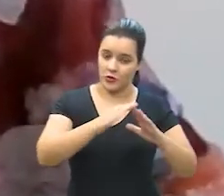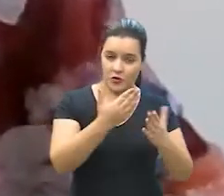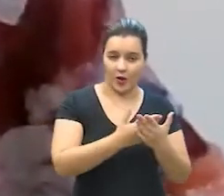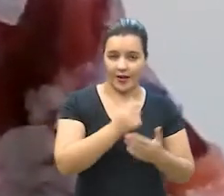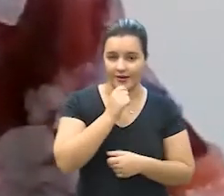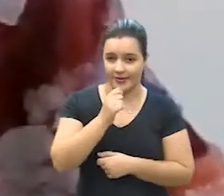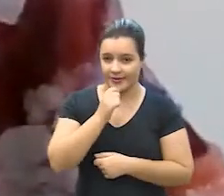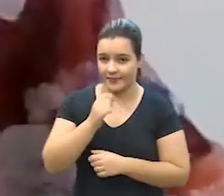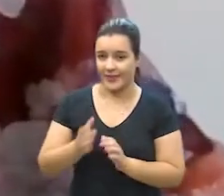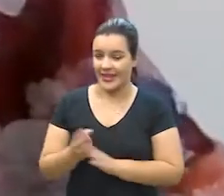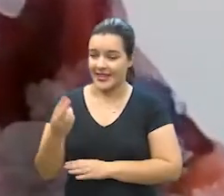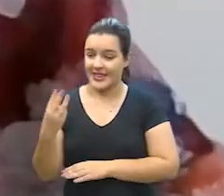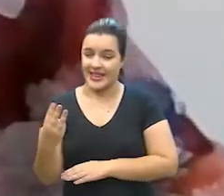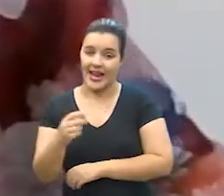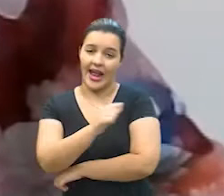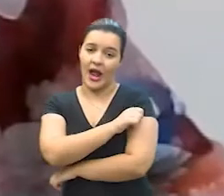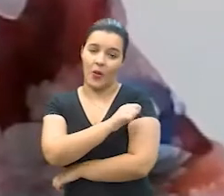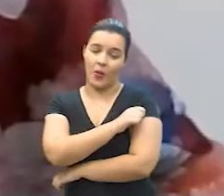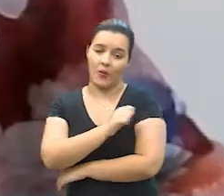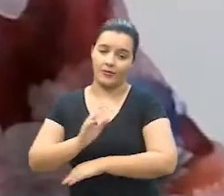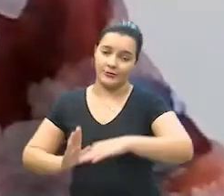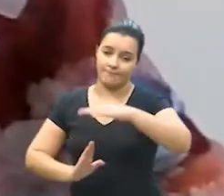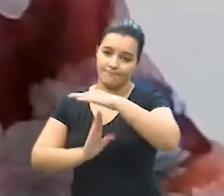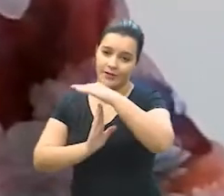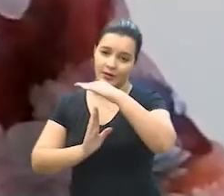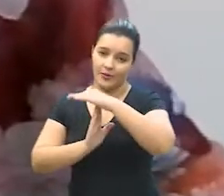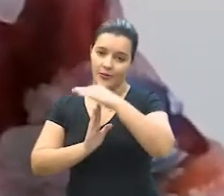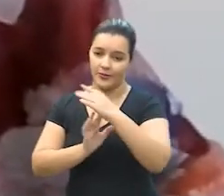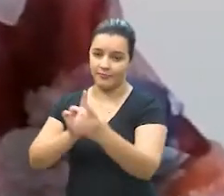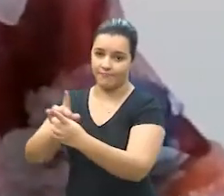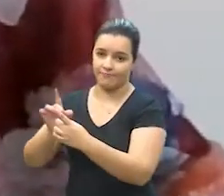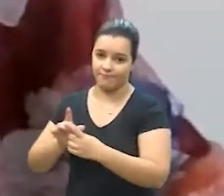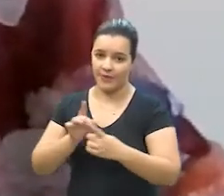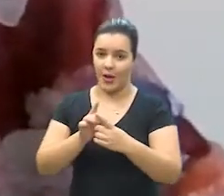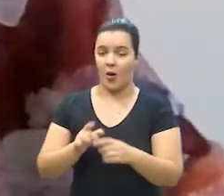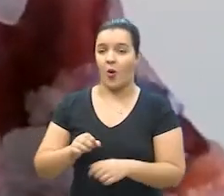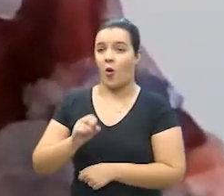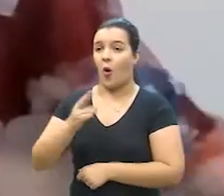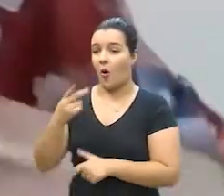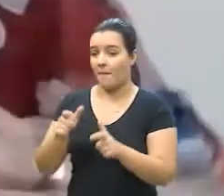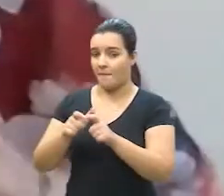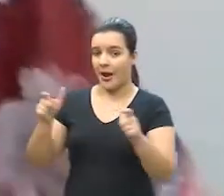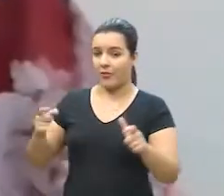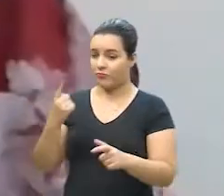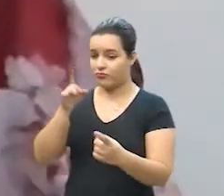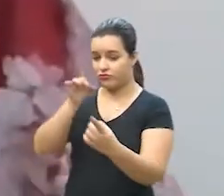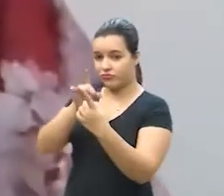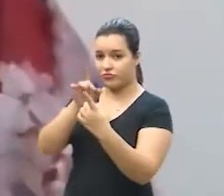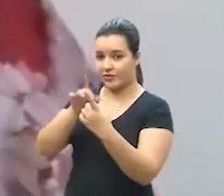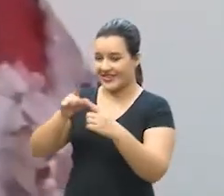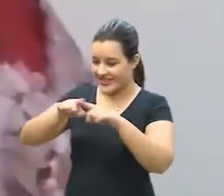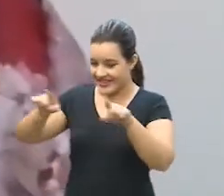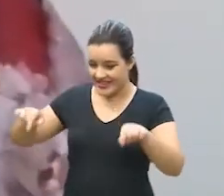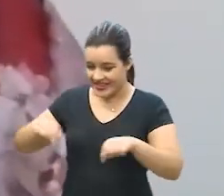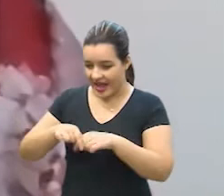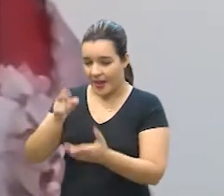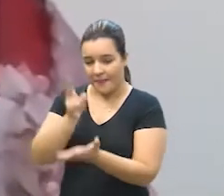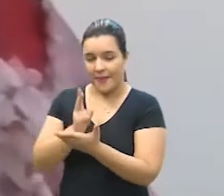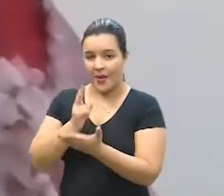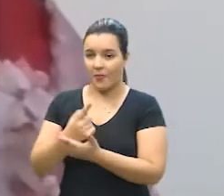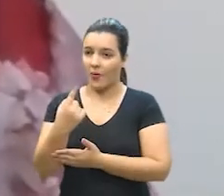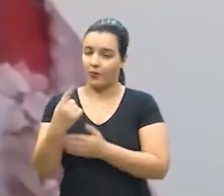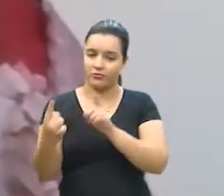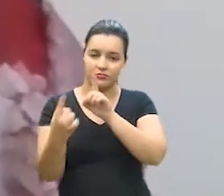educandos por sala e alguns, muita maioria, individuais, né? Nós ficamos um tempo só